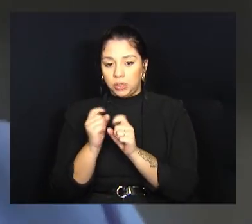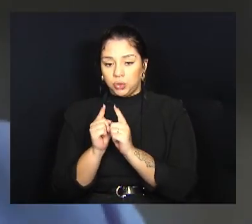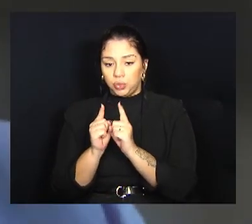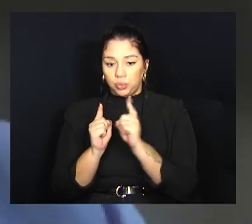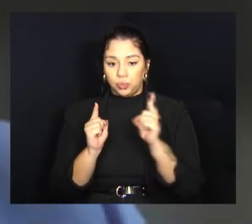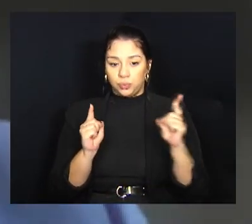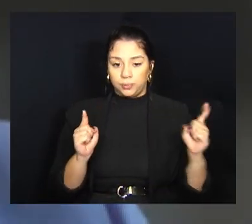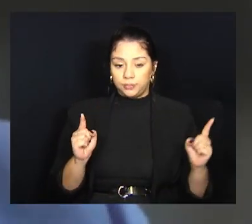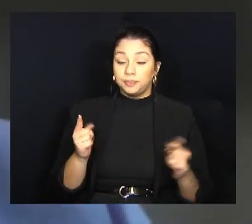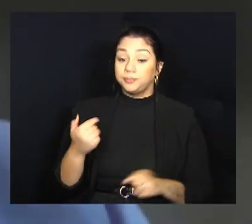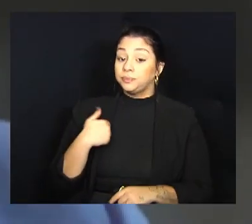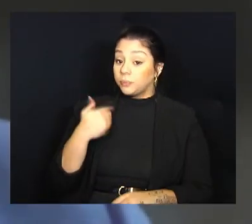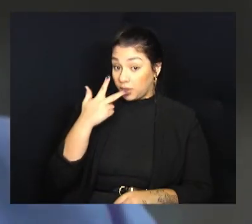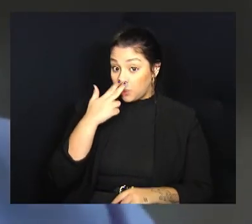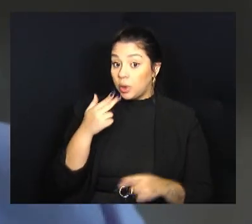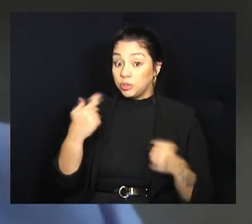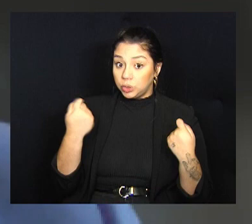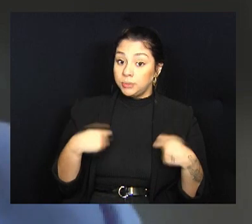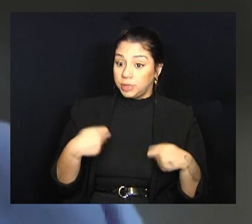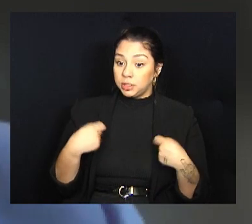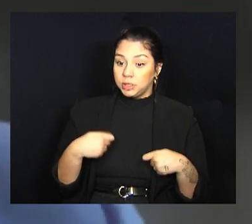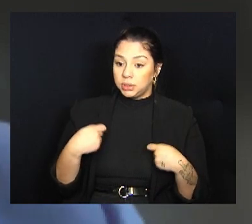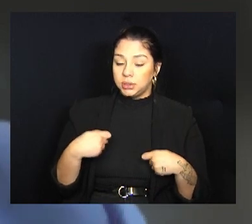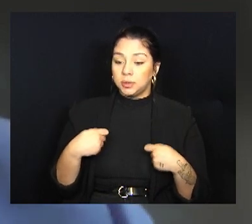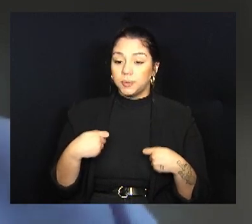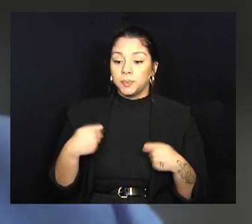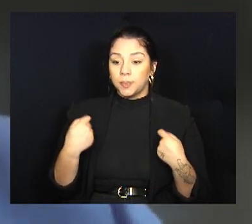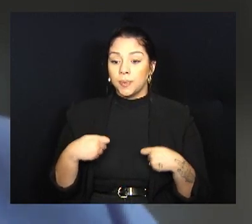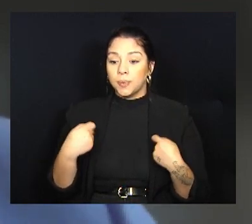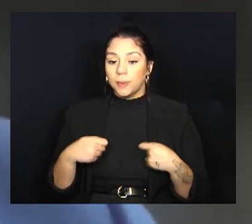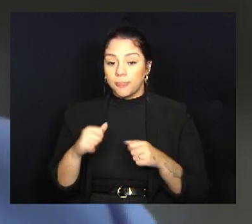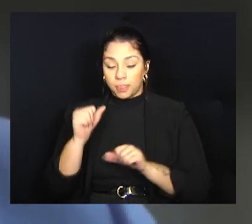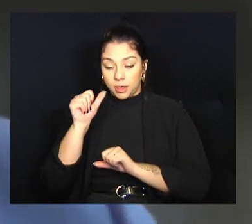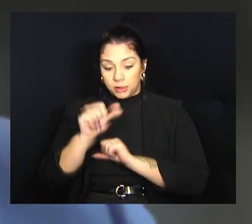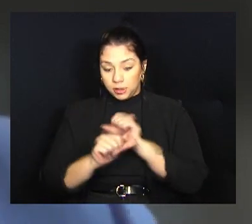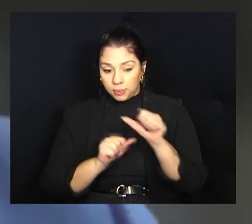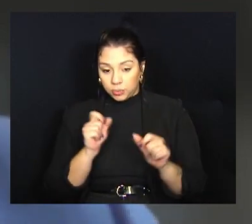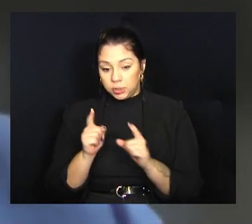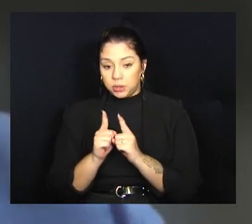Eu acho necessária. Acho necessária a transição.